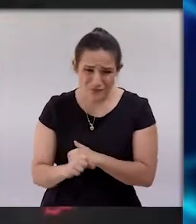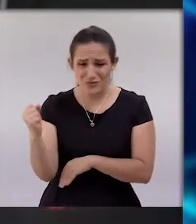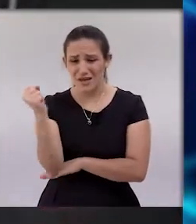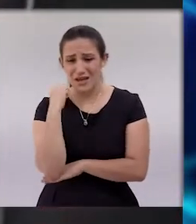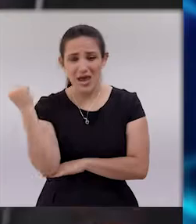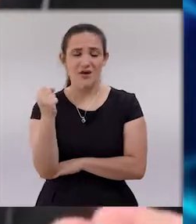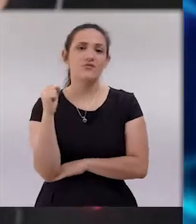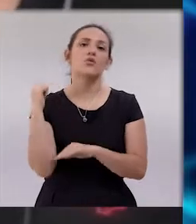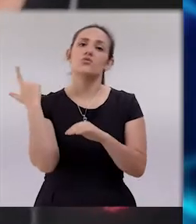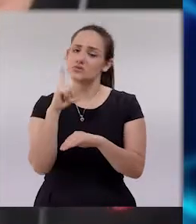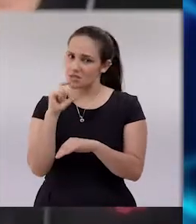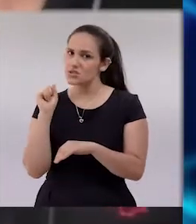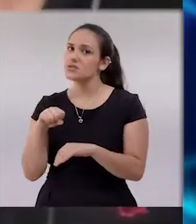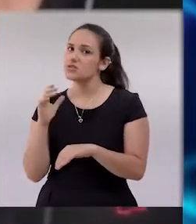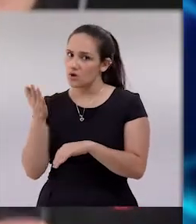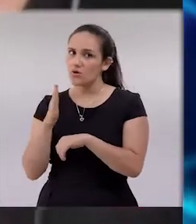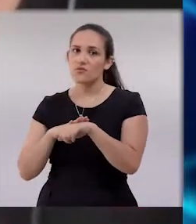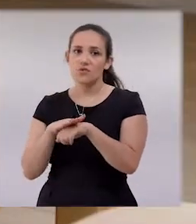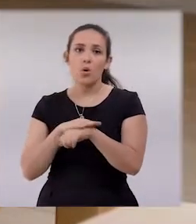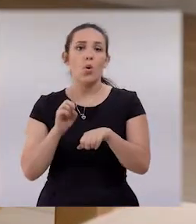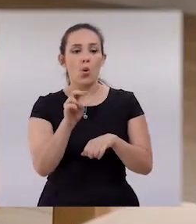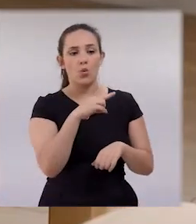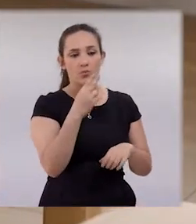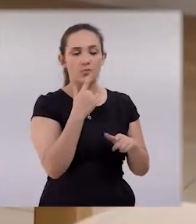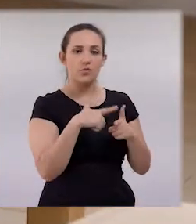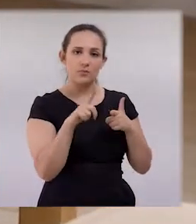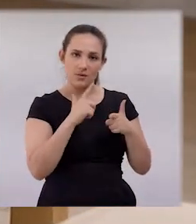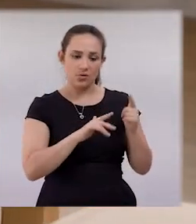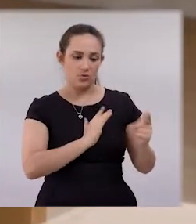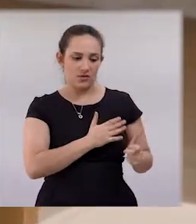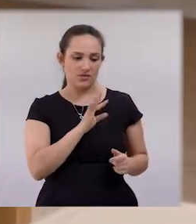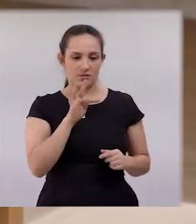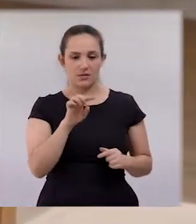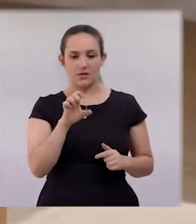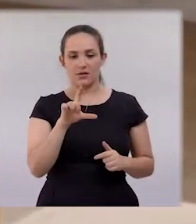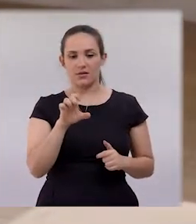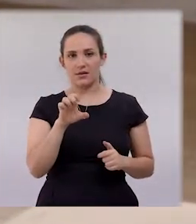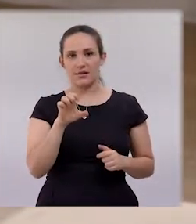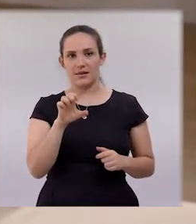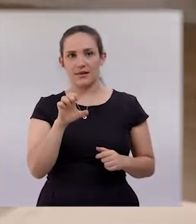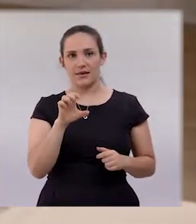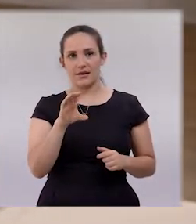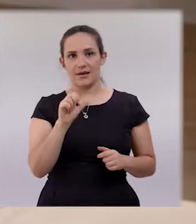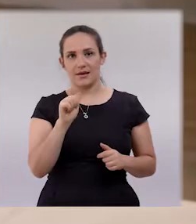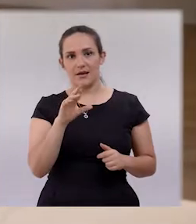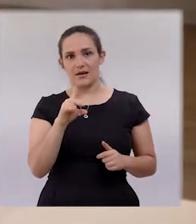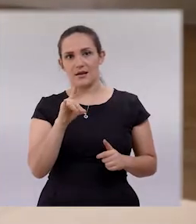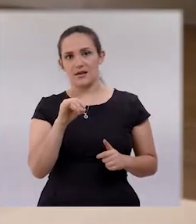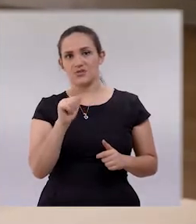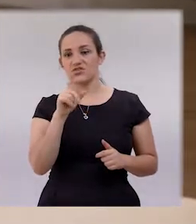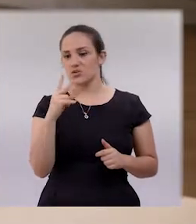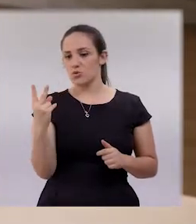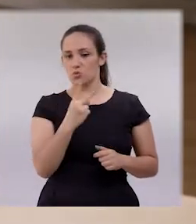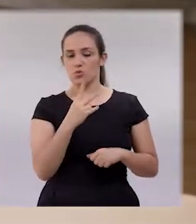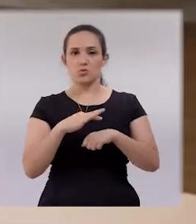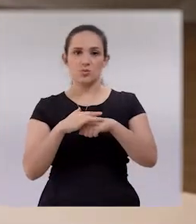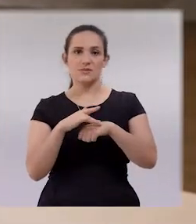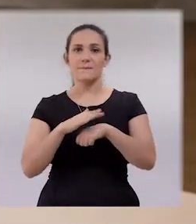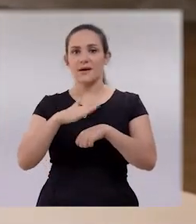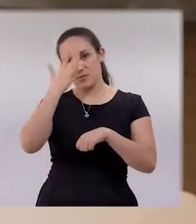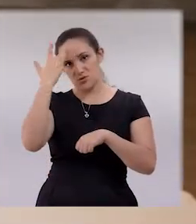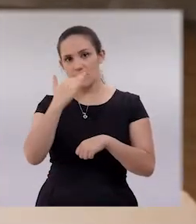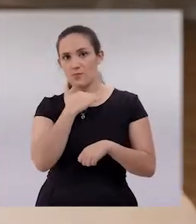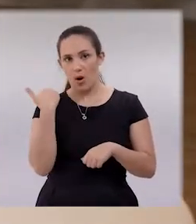também da telecardiologia para o tratamento de infarto agudo do miocárdio. São as duas doenças que mais matam